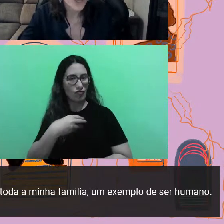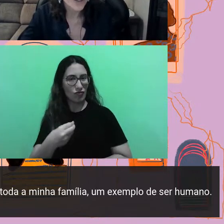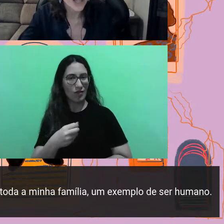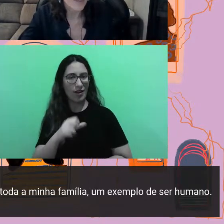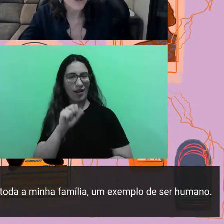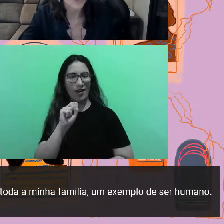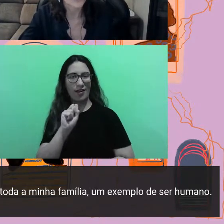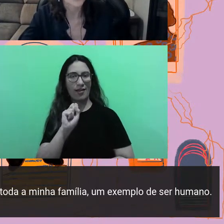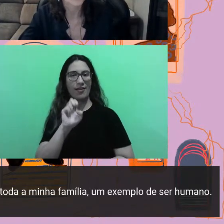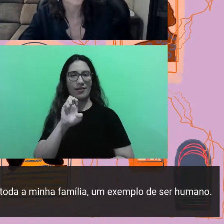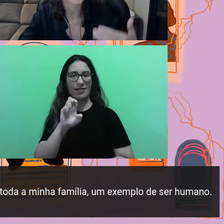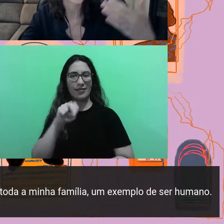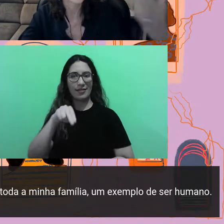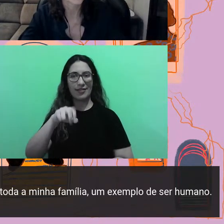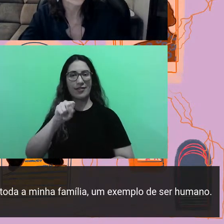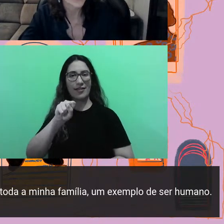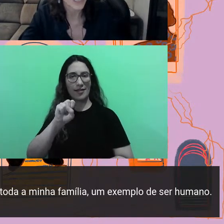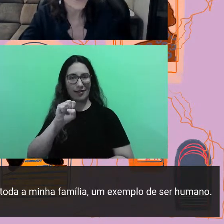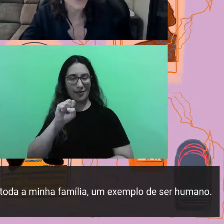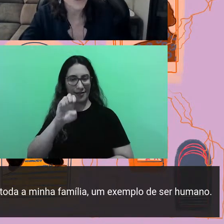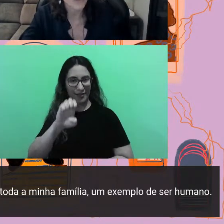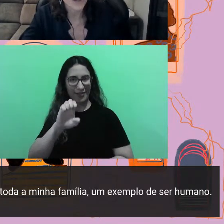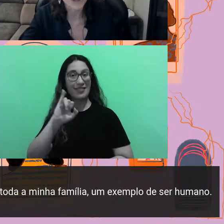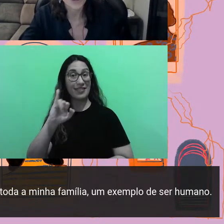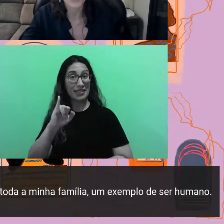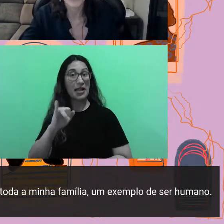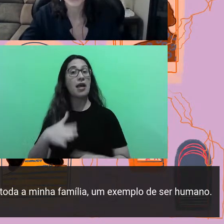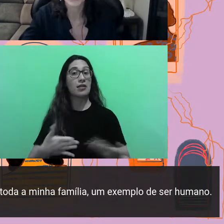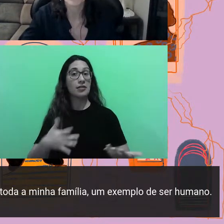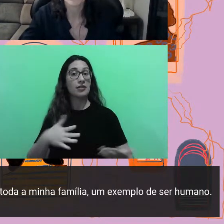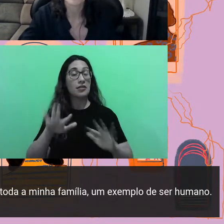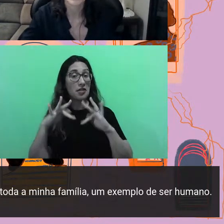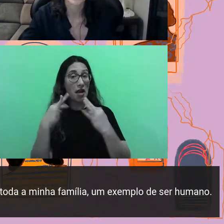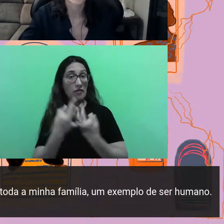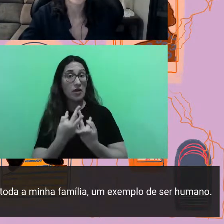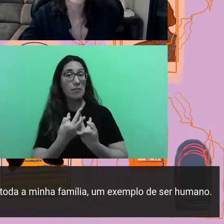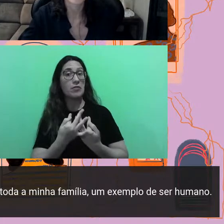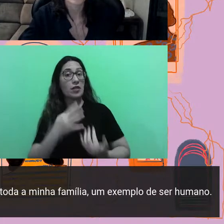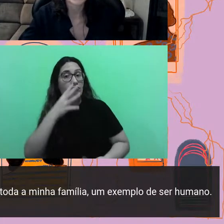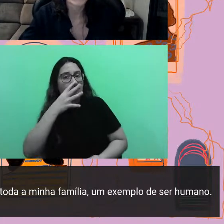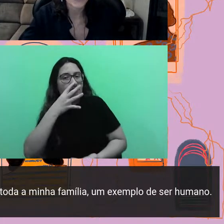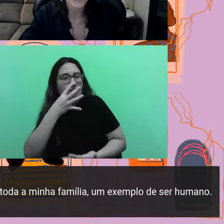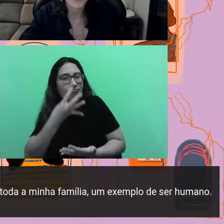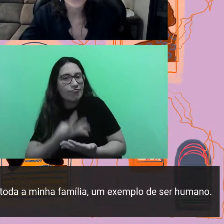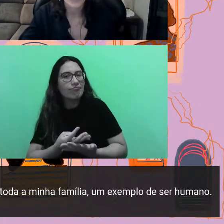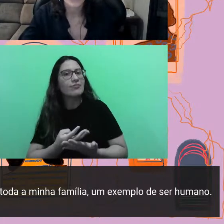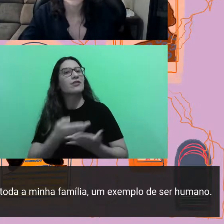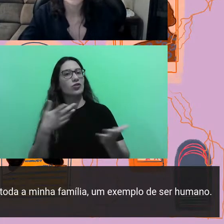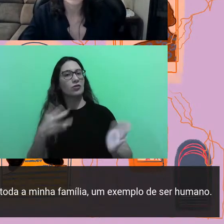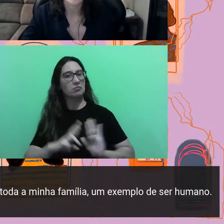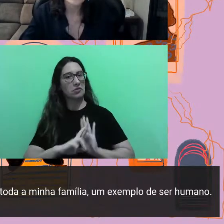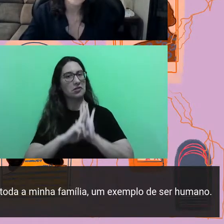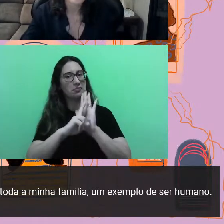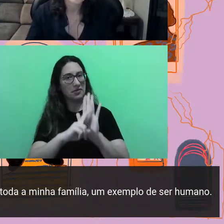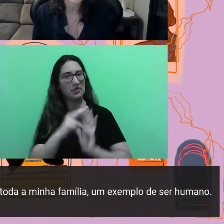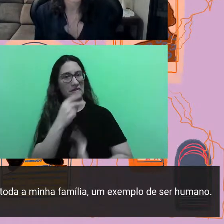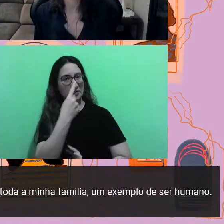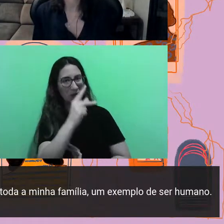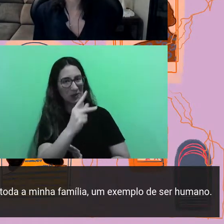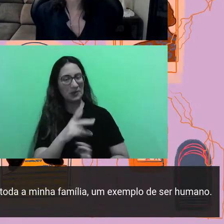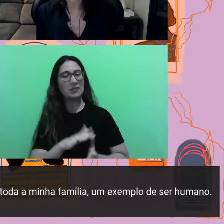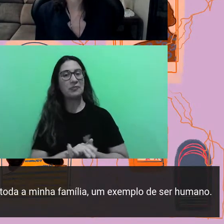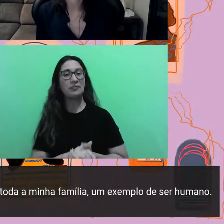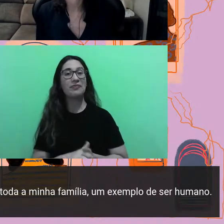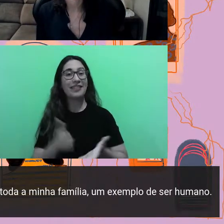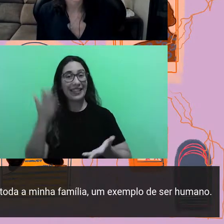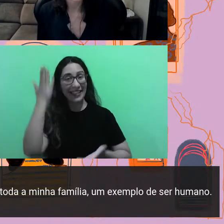admira muito, né? Por todo o seu exemplo, enfim, por tudo que você representa. E aí eu queria que